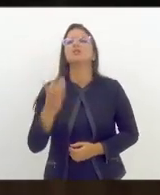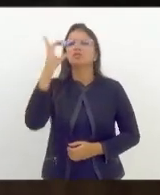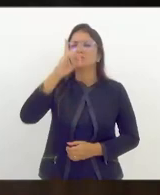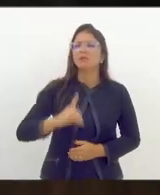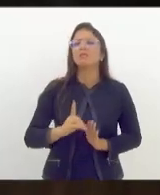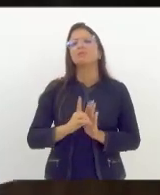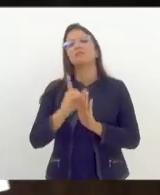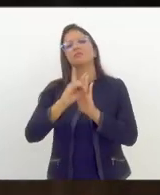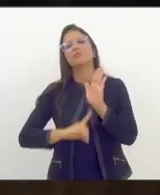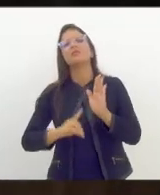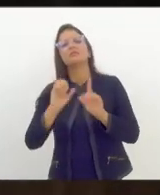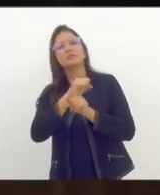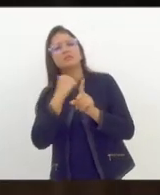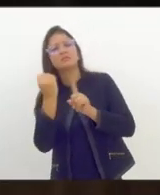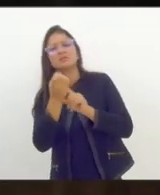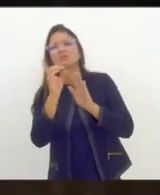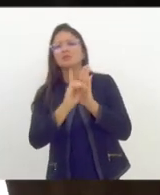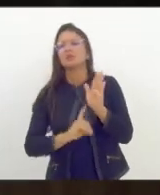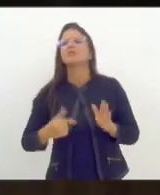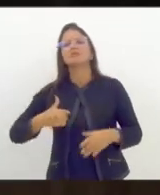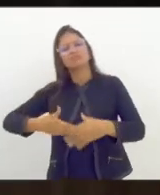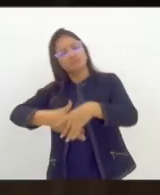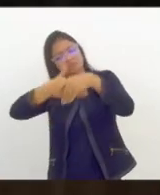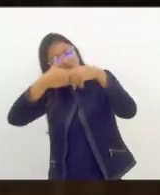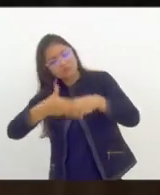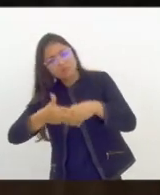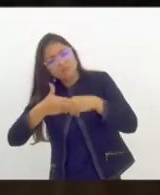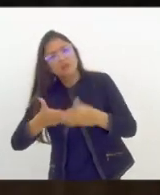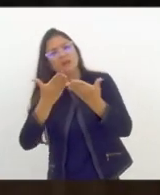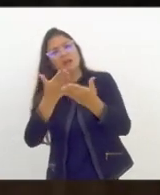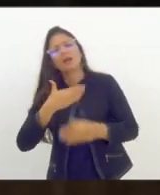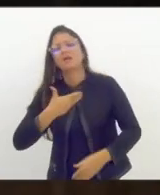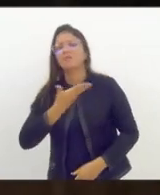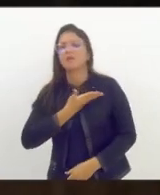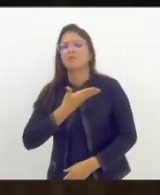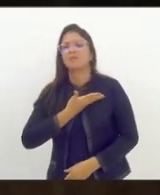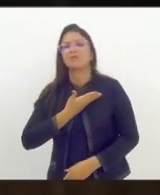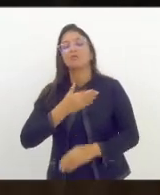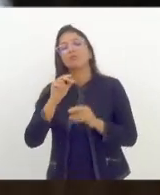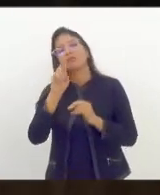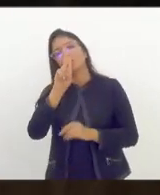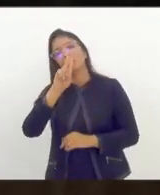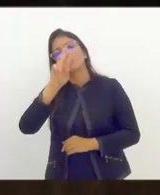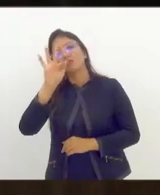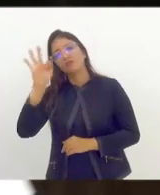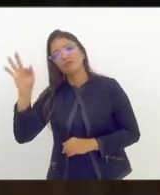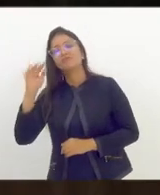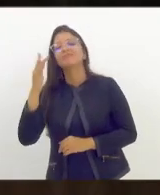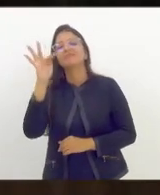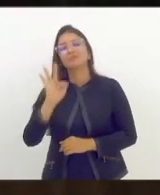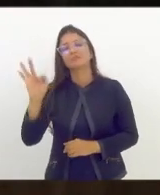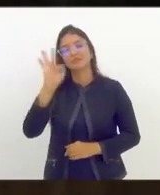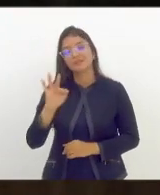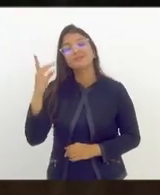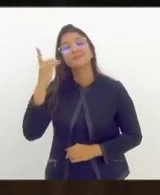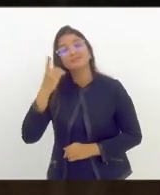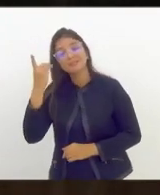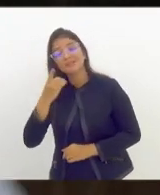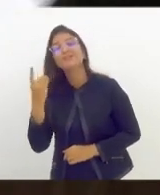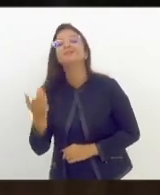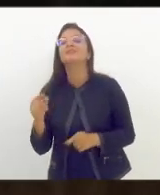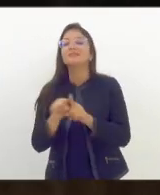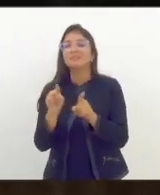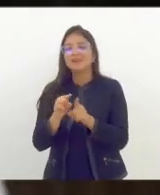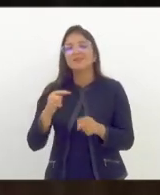quero apenas fazer uma breve saudação ao meu colega do corpo docente da UF, da Faculdade de Direito, e cumprimentar a deputada Mônica Francisco pela bela